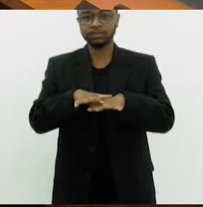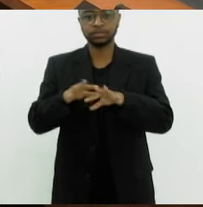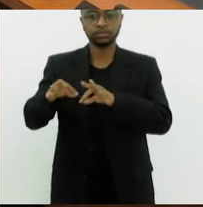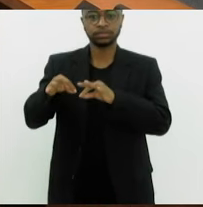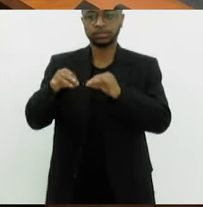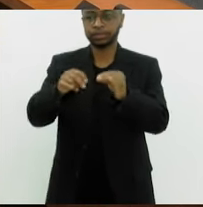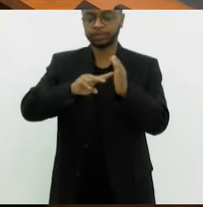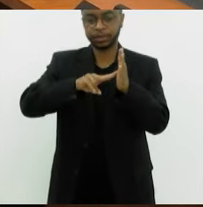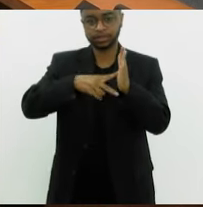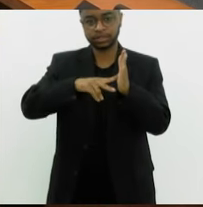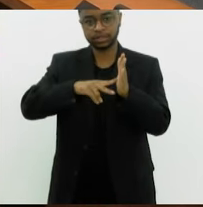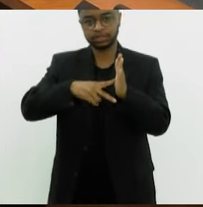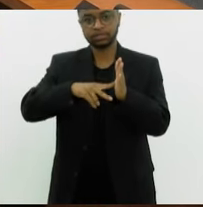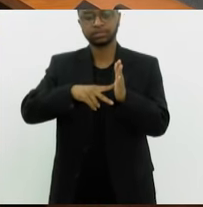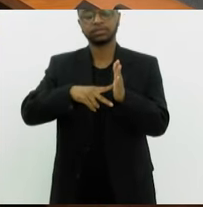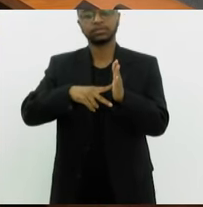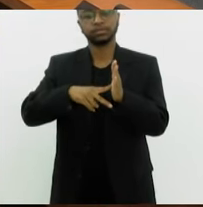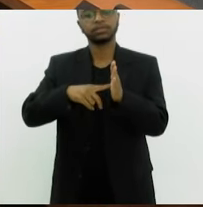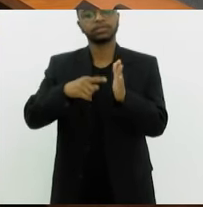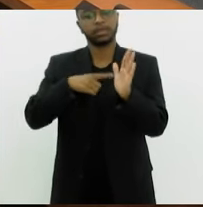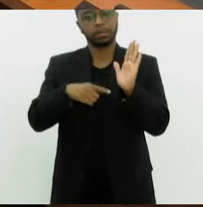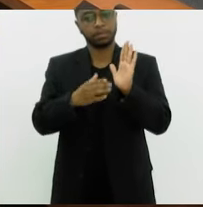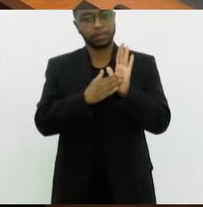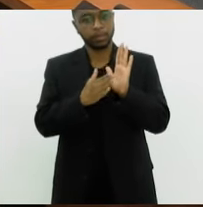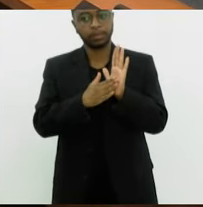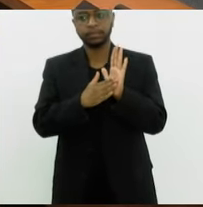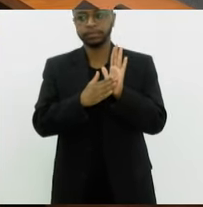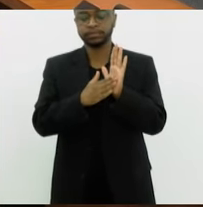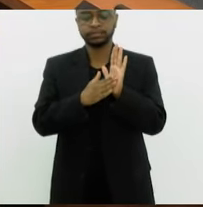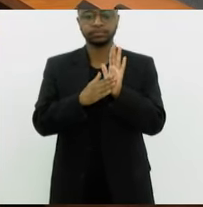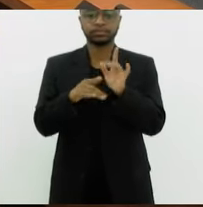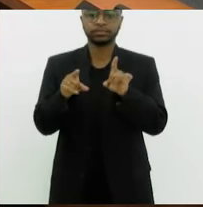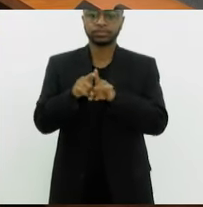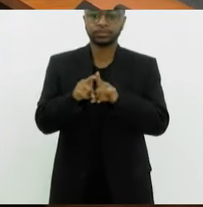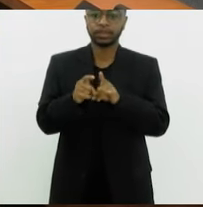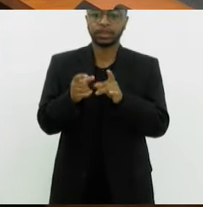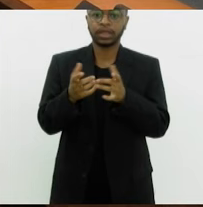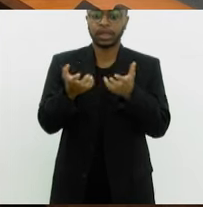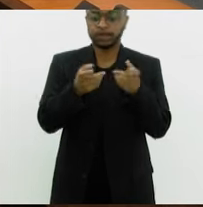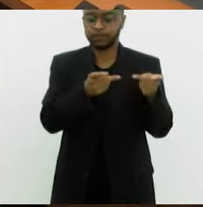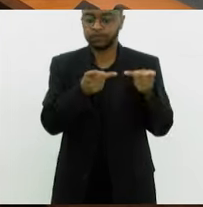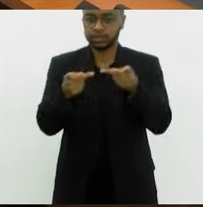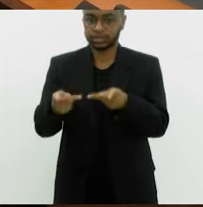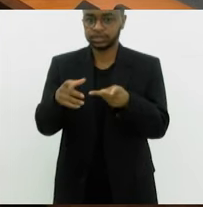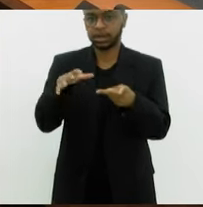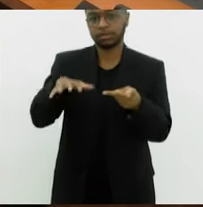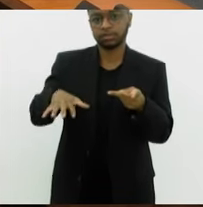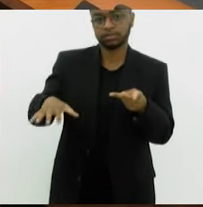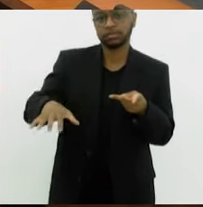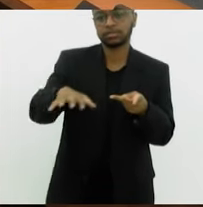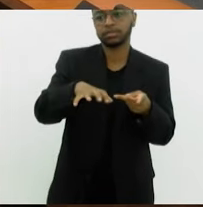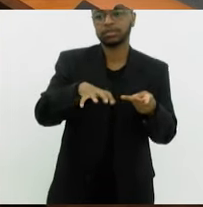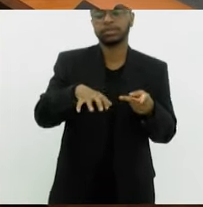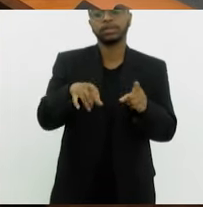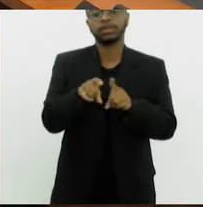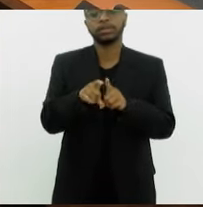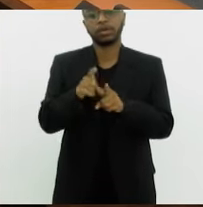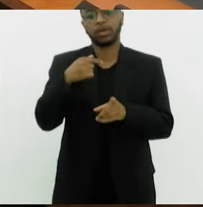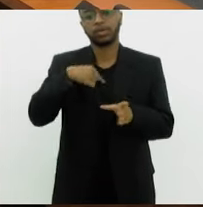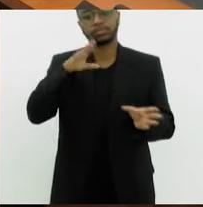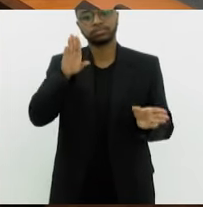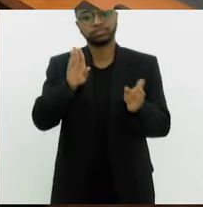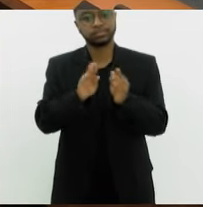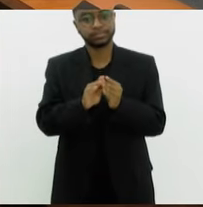muito, com mapas, com propostas, visitar assentamentos, visitar cooperativas, e com isso concluo, para